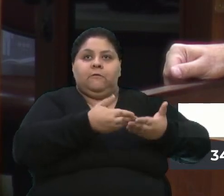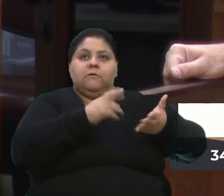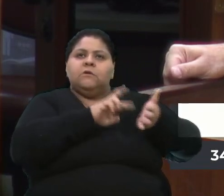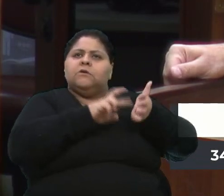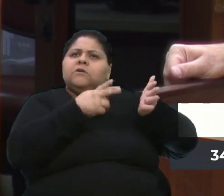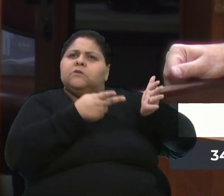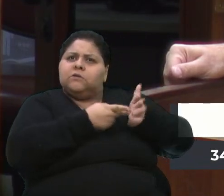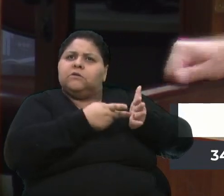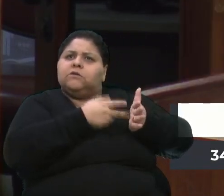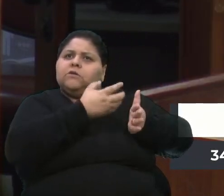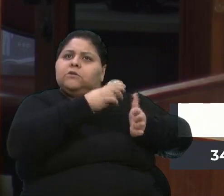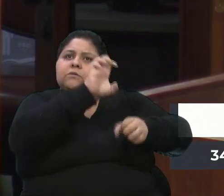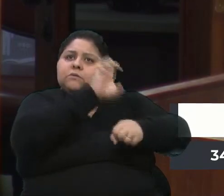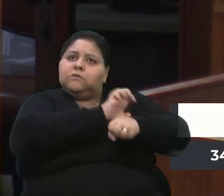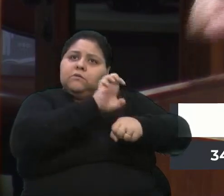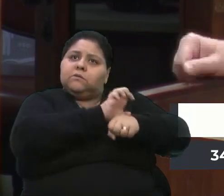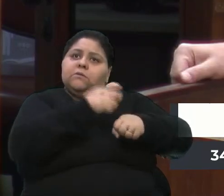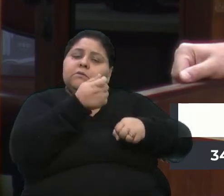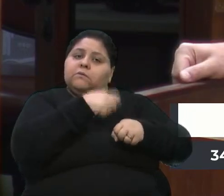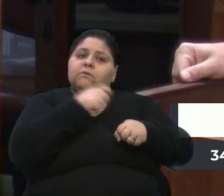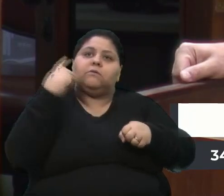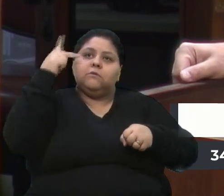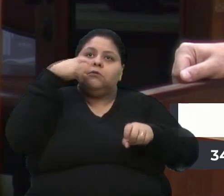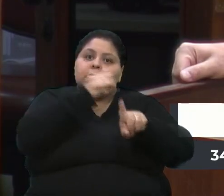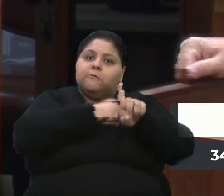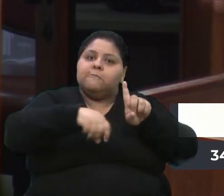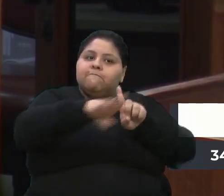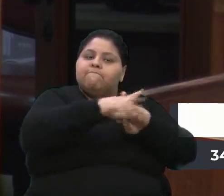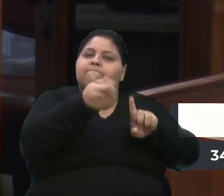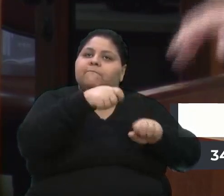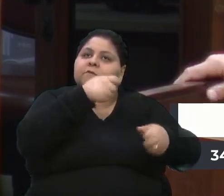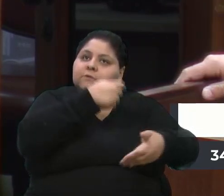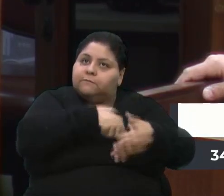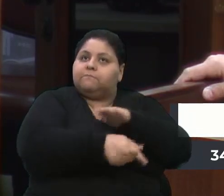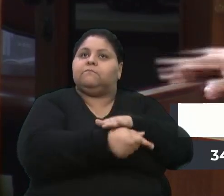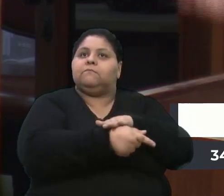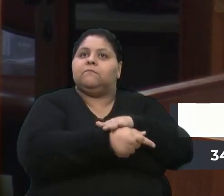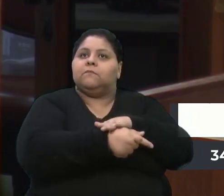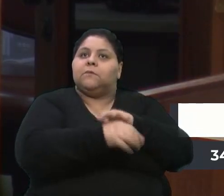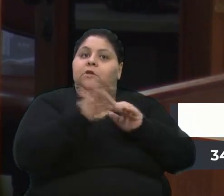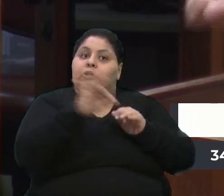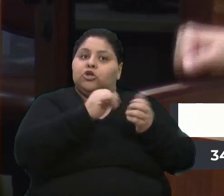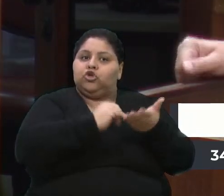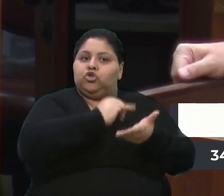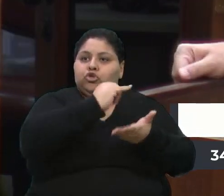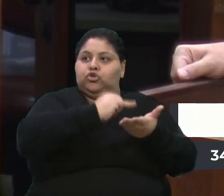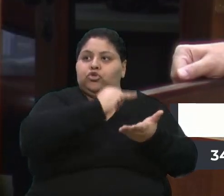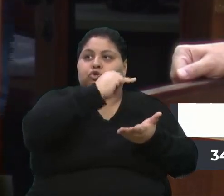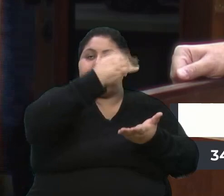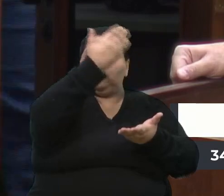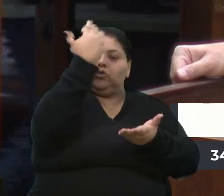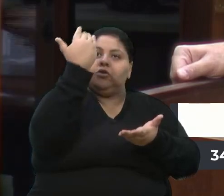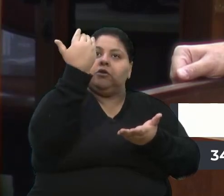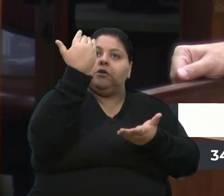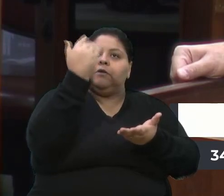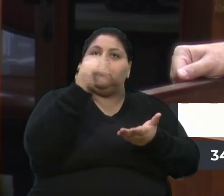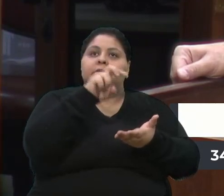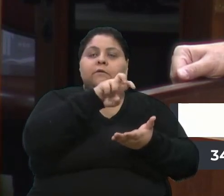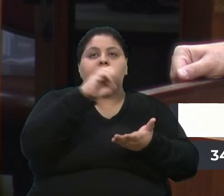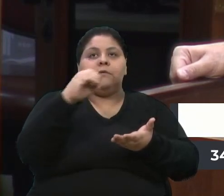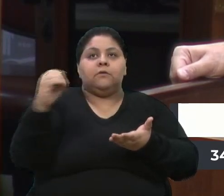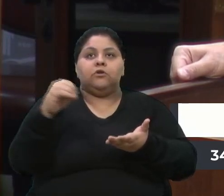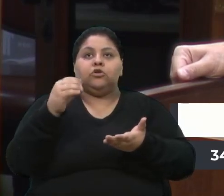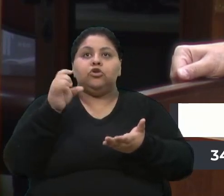política social, que o Estado precisa de investimento e que o juro alto, para quem tem 500 só no limite do cartão